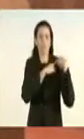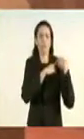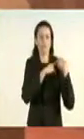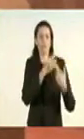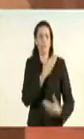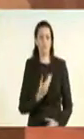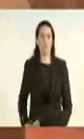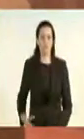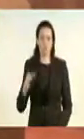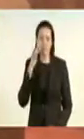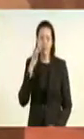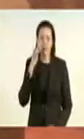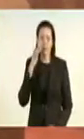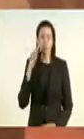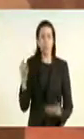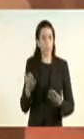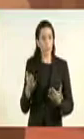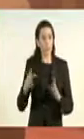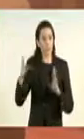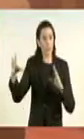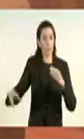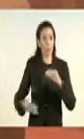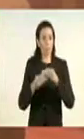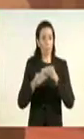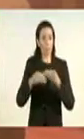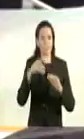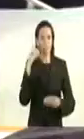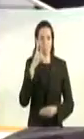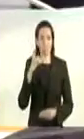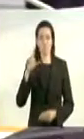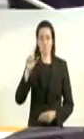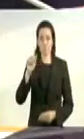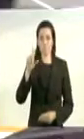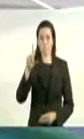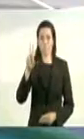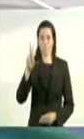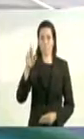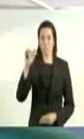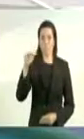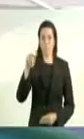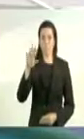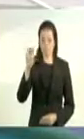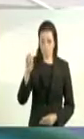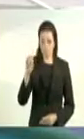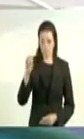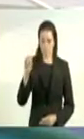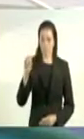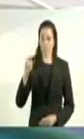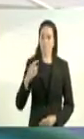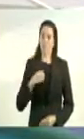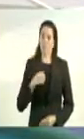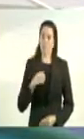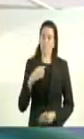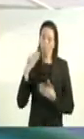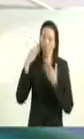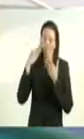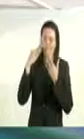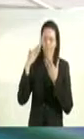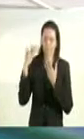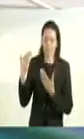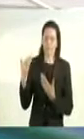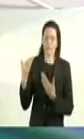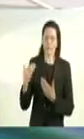Muito obrigado, deputado, por me conceder essa parte. Quero, mais uma vez, parabenizá-lo. Eu